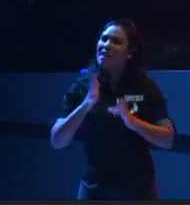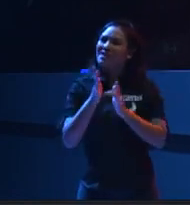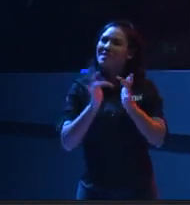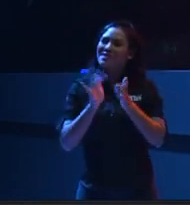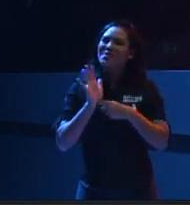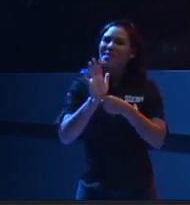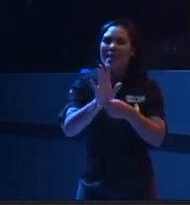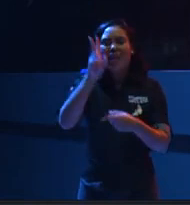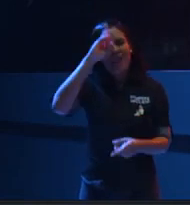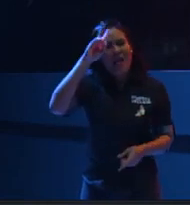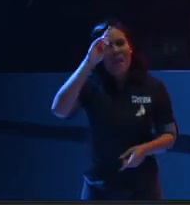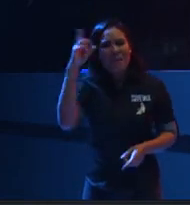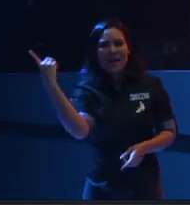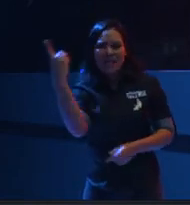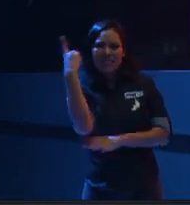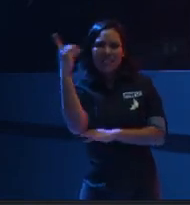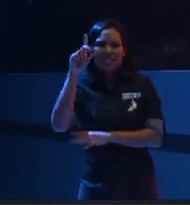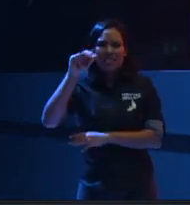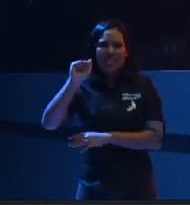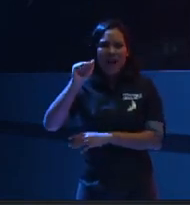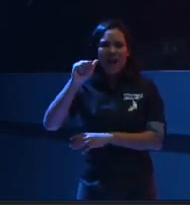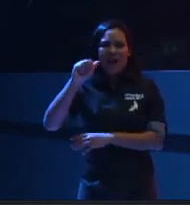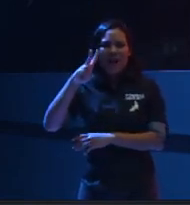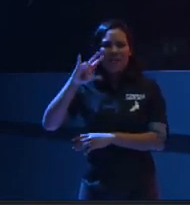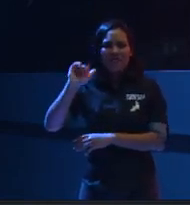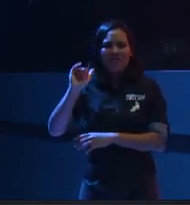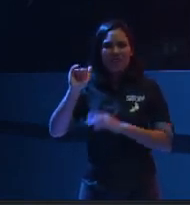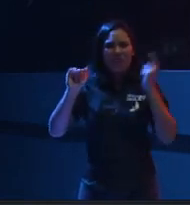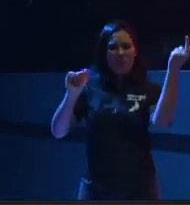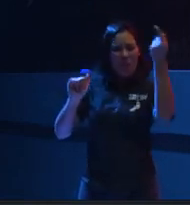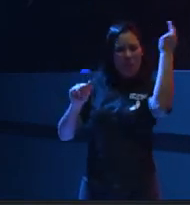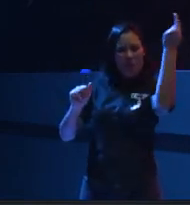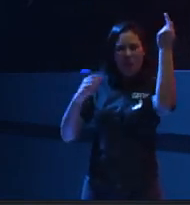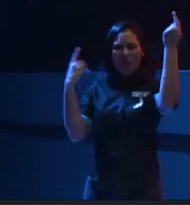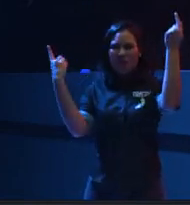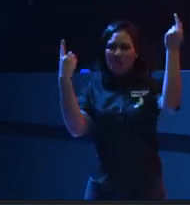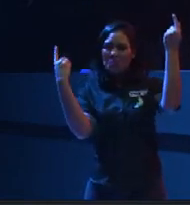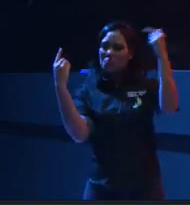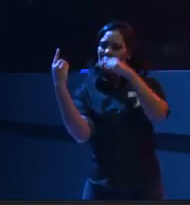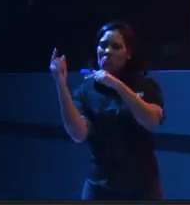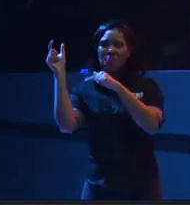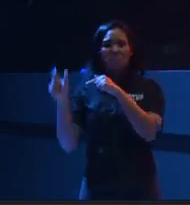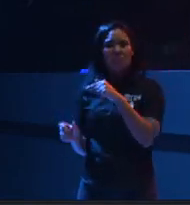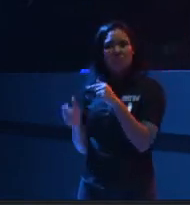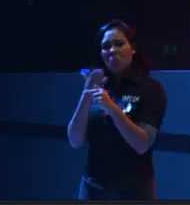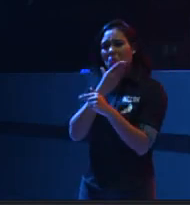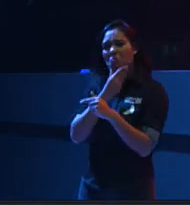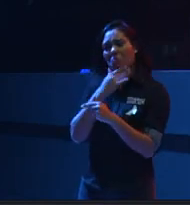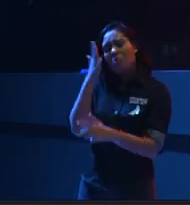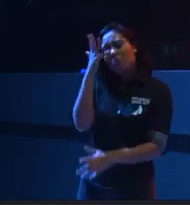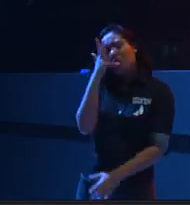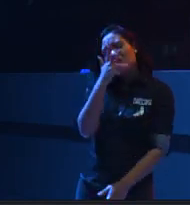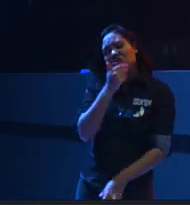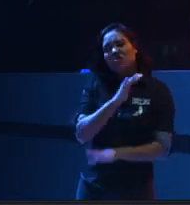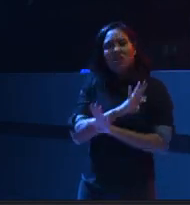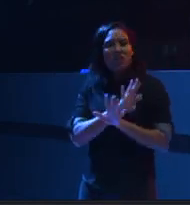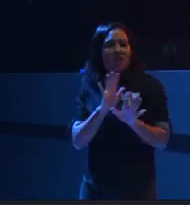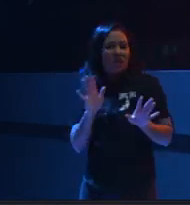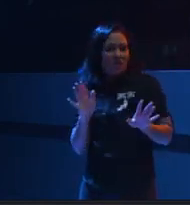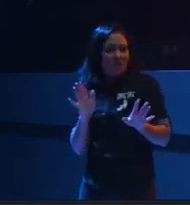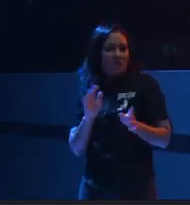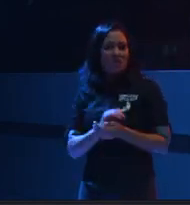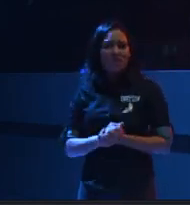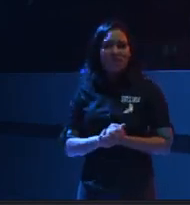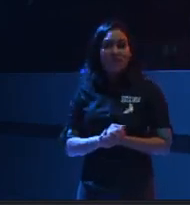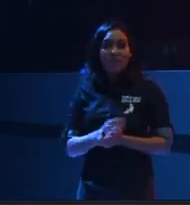quase 3 m de altura o Davi um menino bonitinho ruivinho um garoto ele